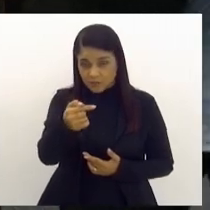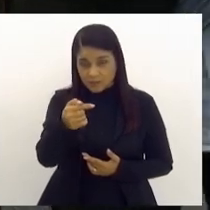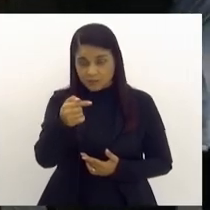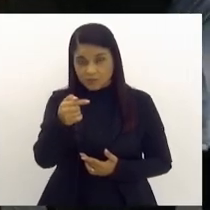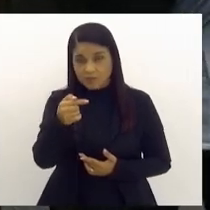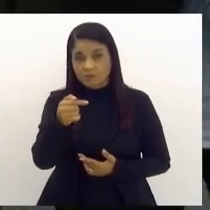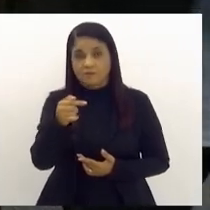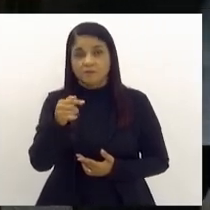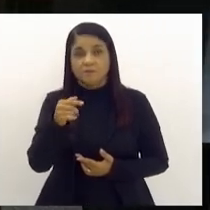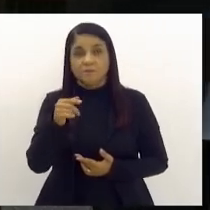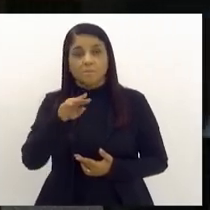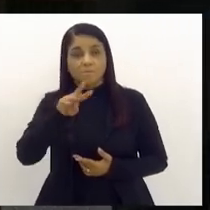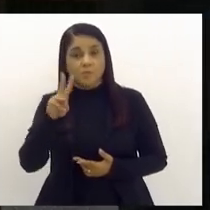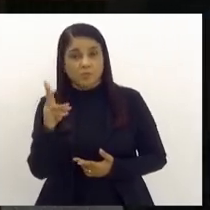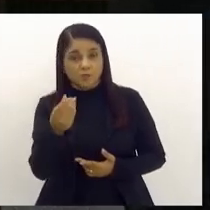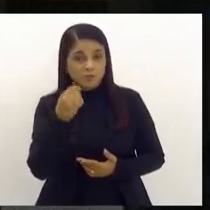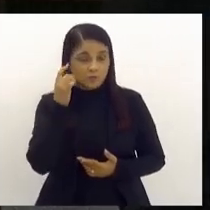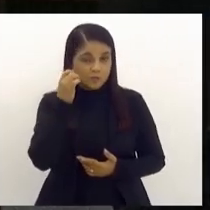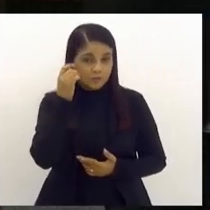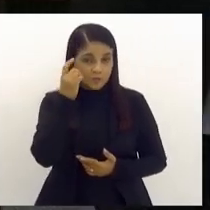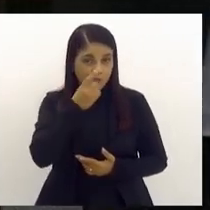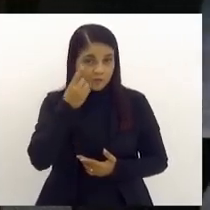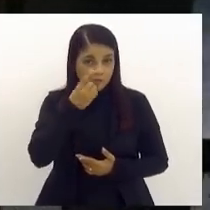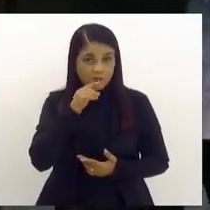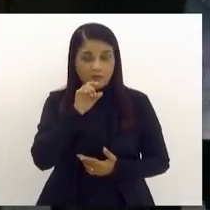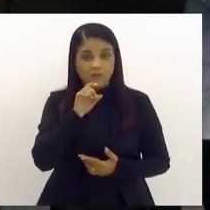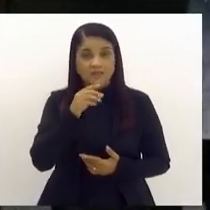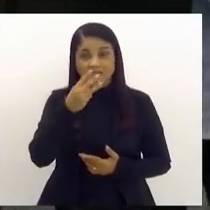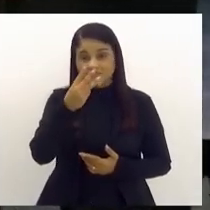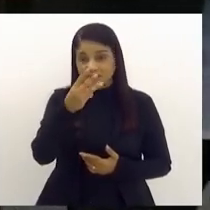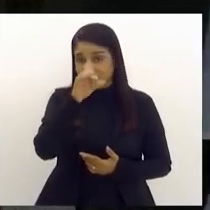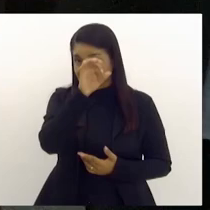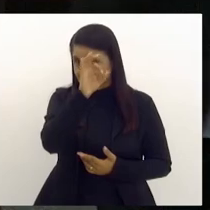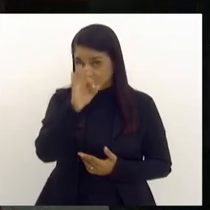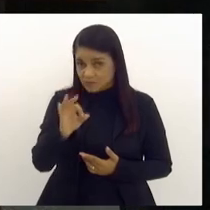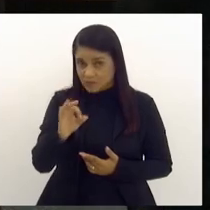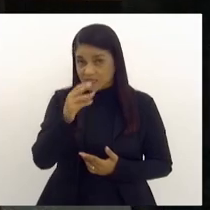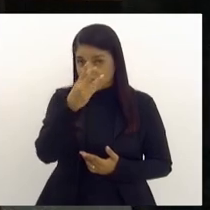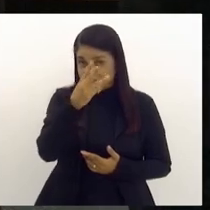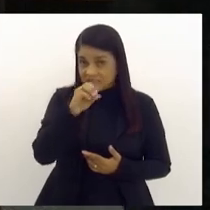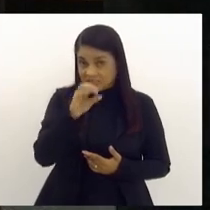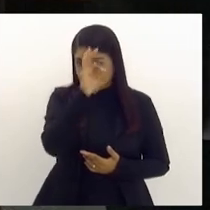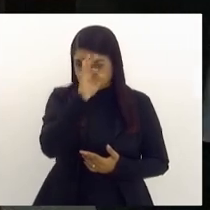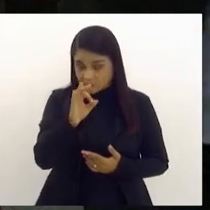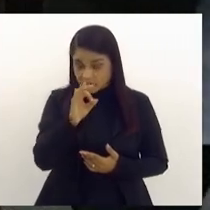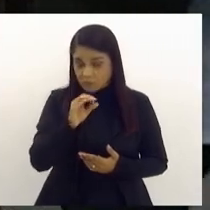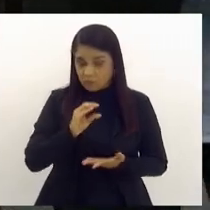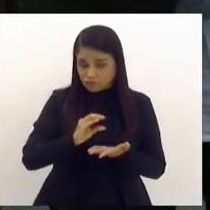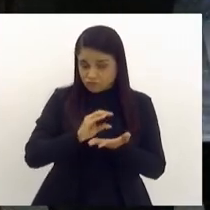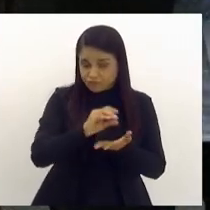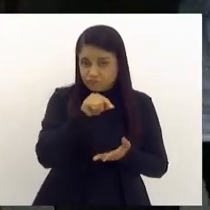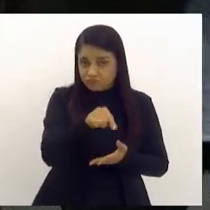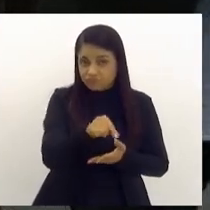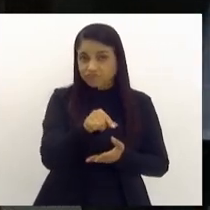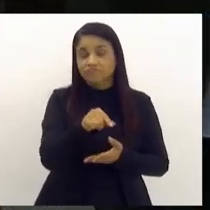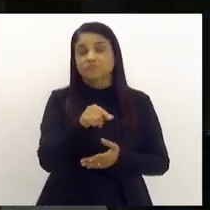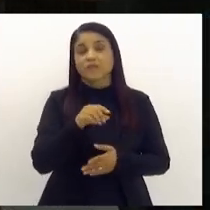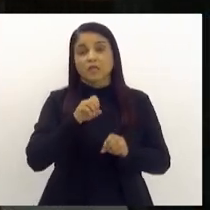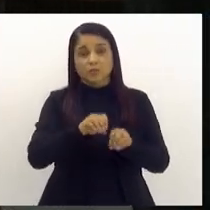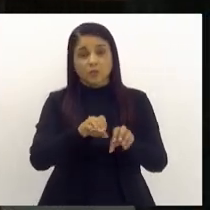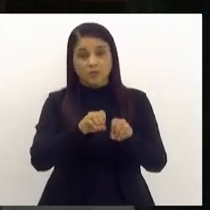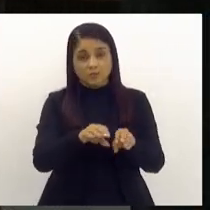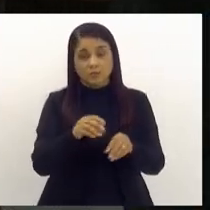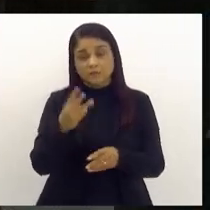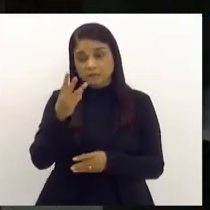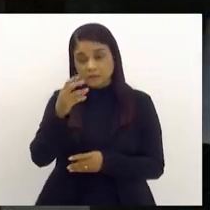deputado, 30% obrigatoriamente será para educação, outros 30%